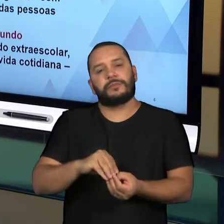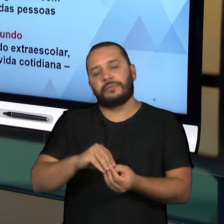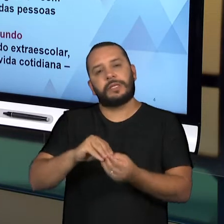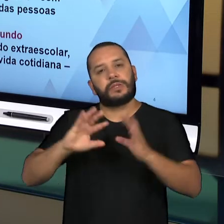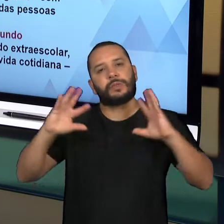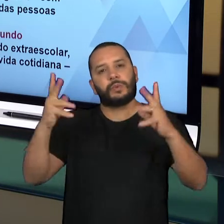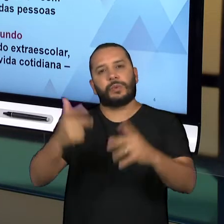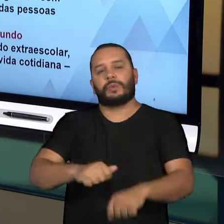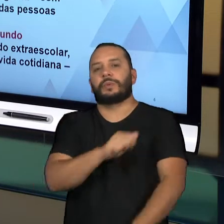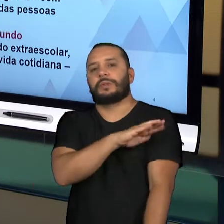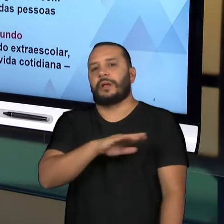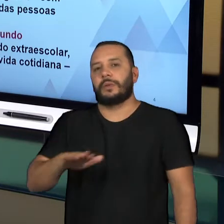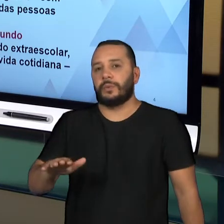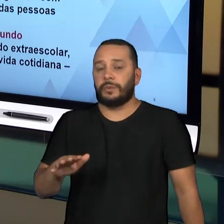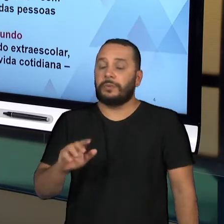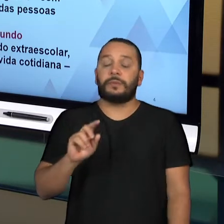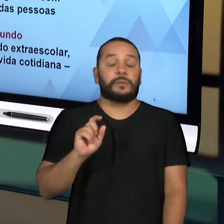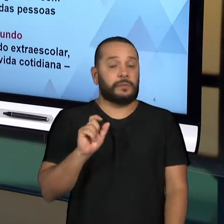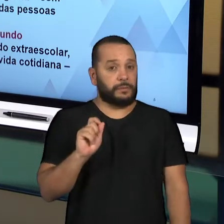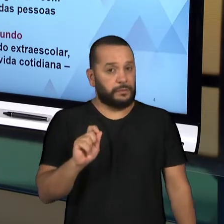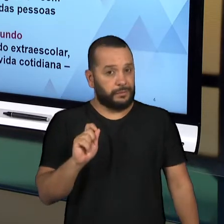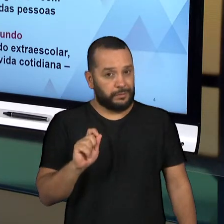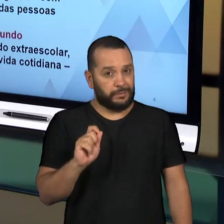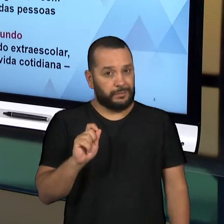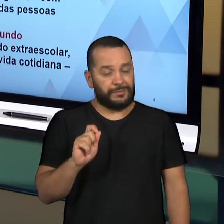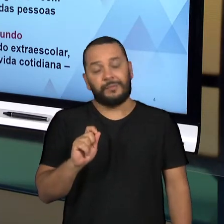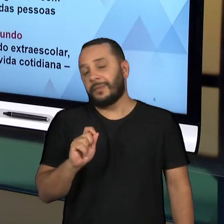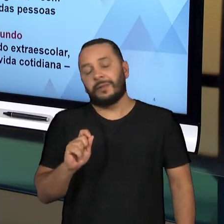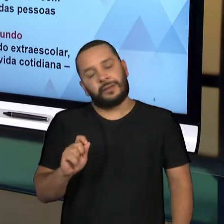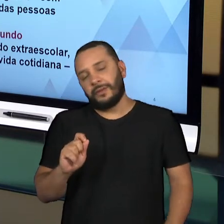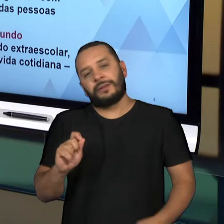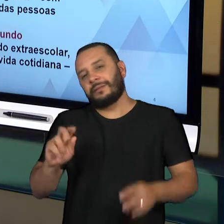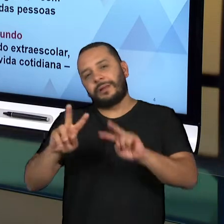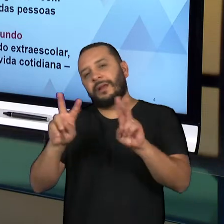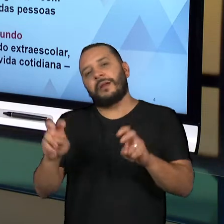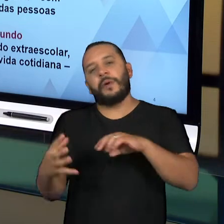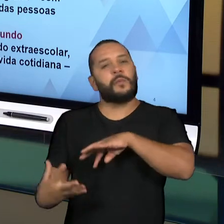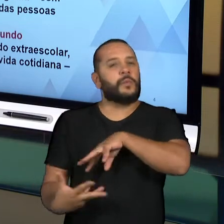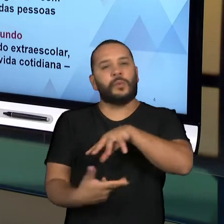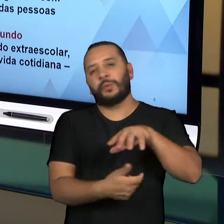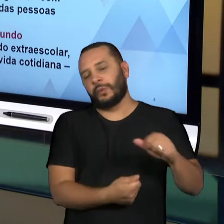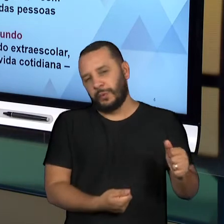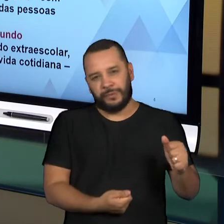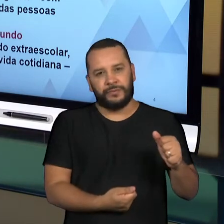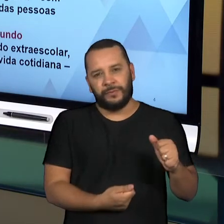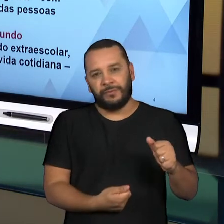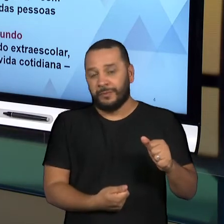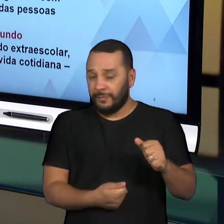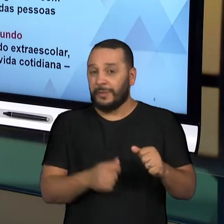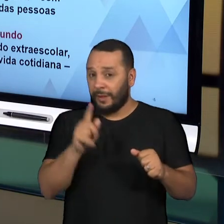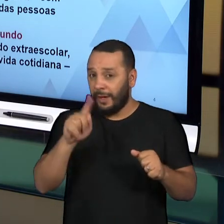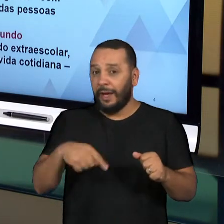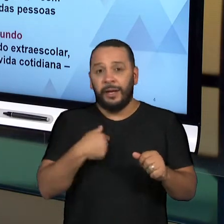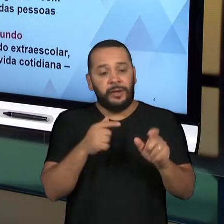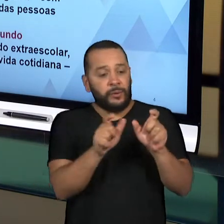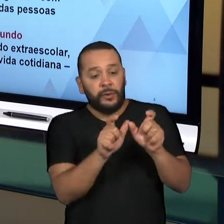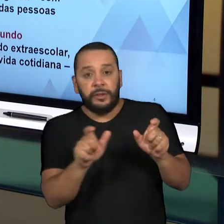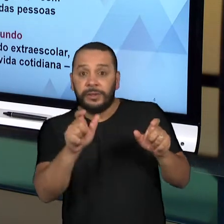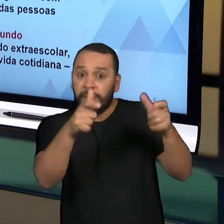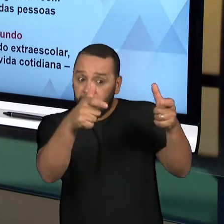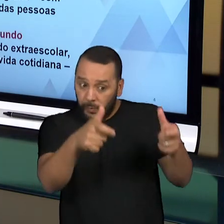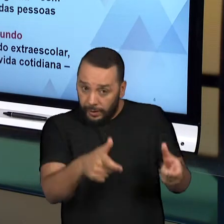a respeito inclusive do mundo que ele vive né quando estudante entende os conceitos de lugar